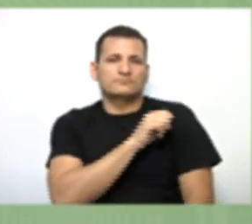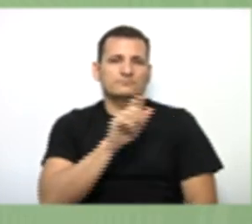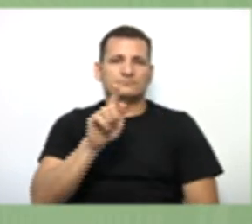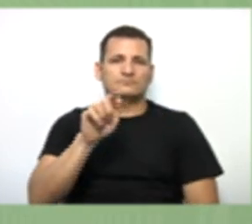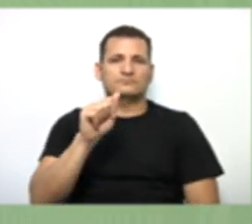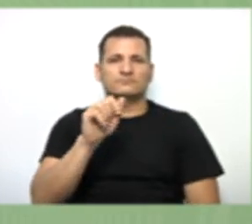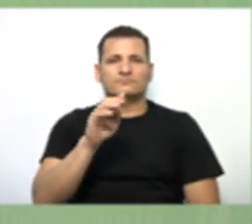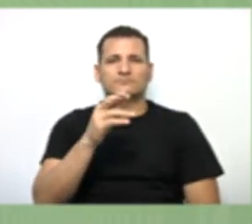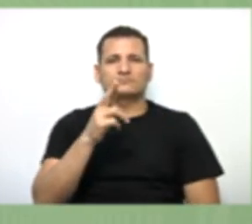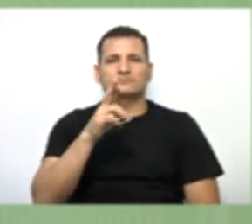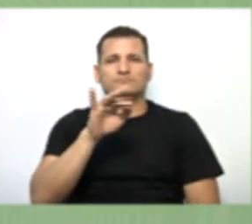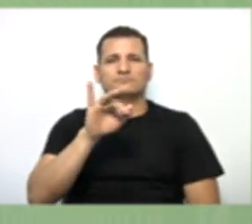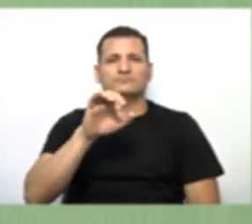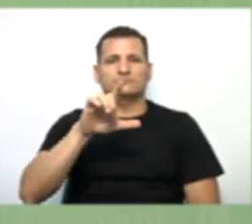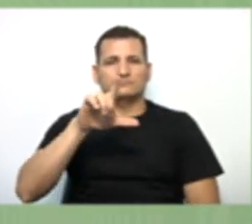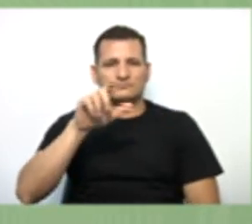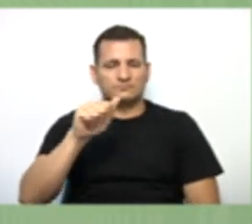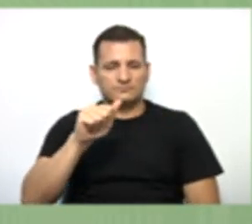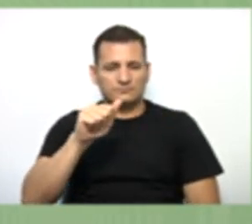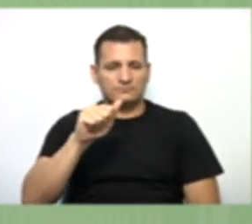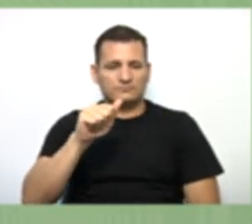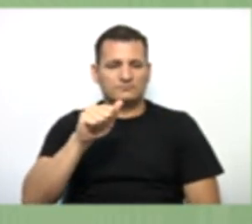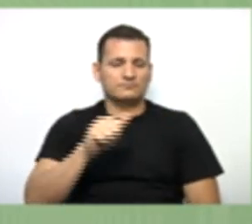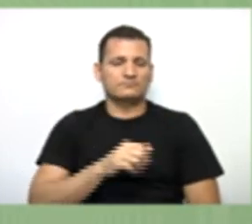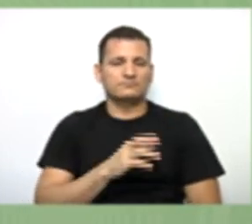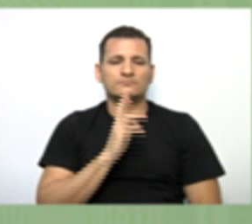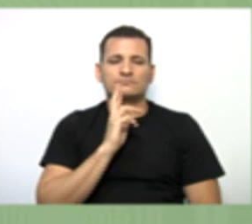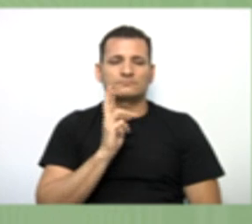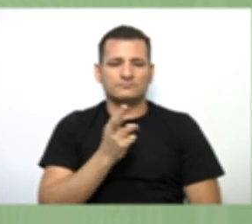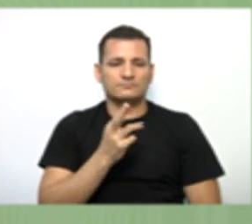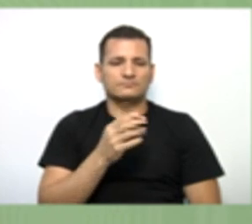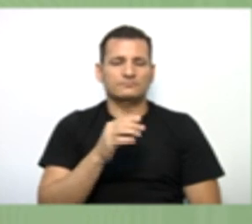A resposta A ficou 1,